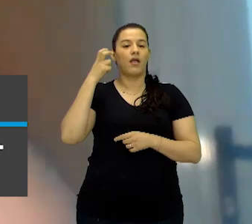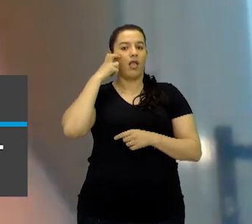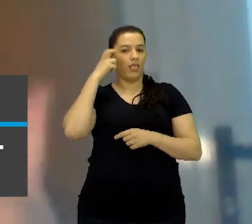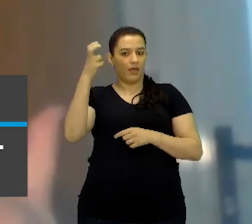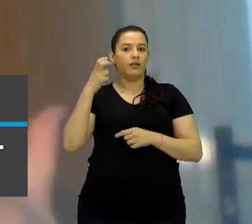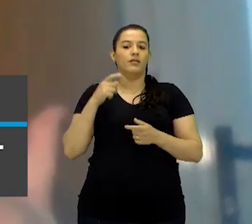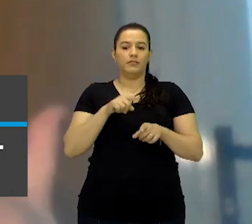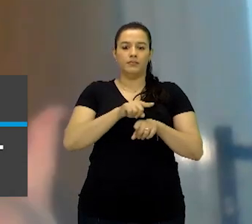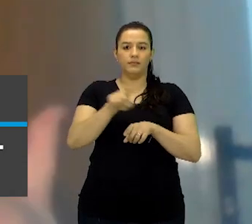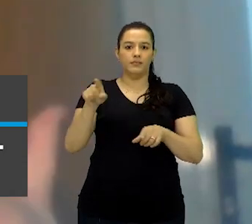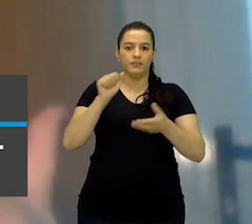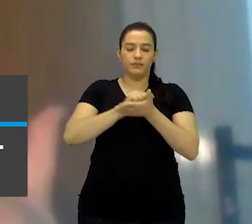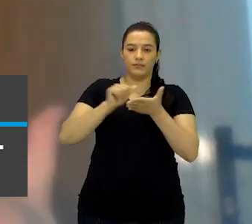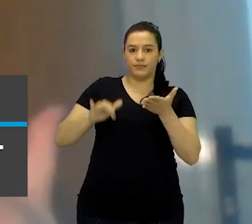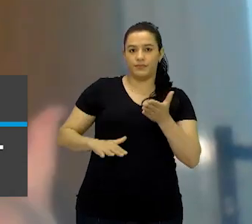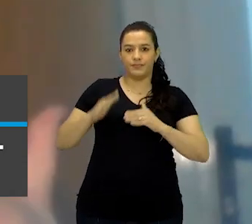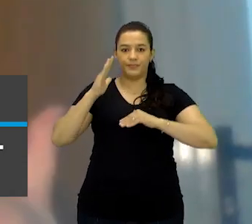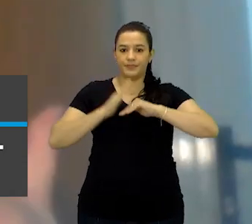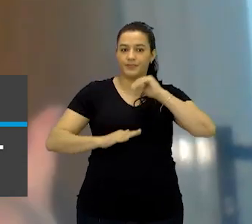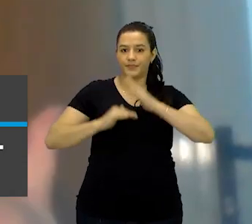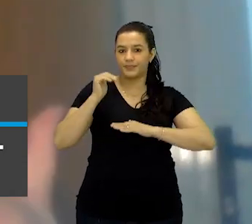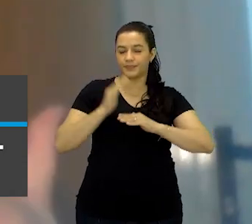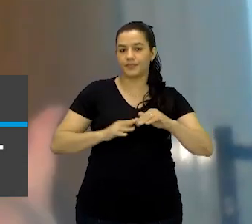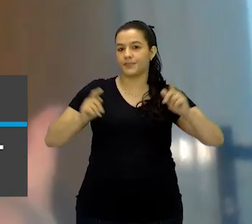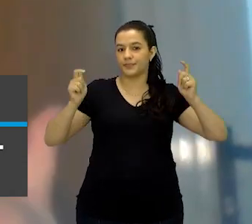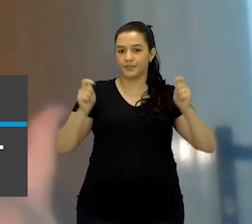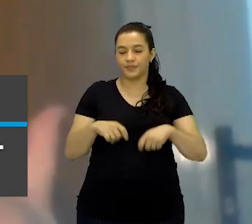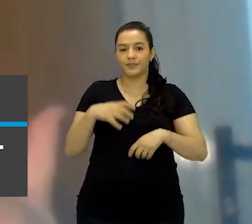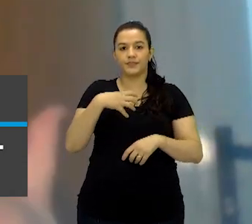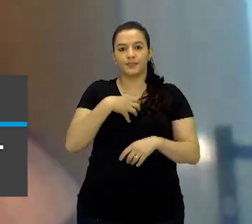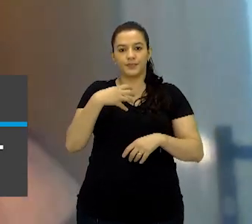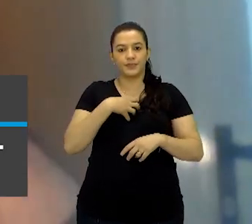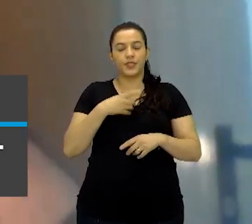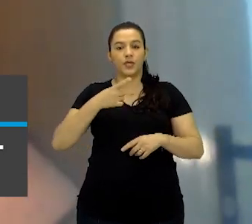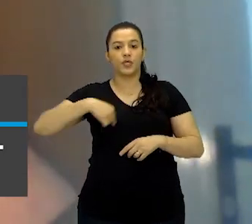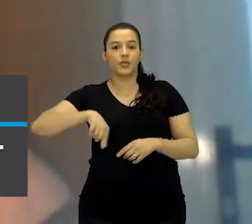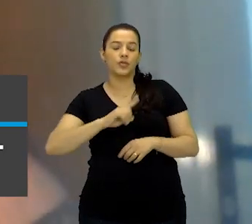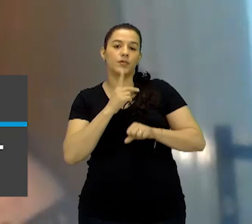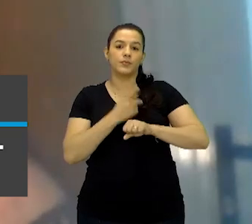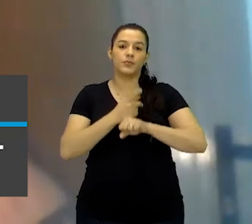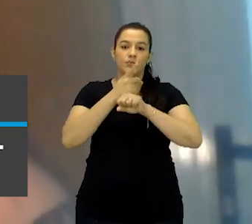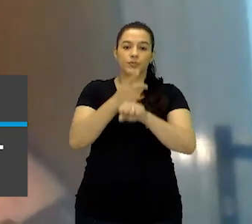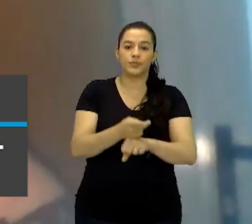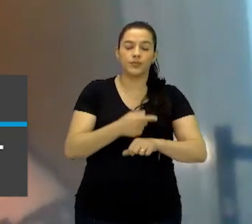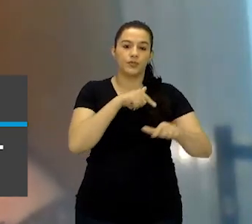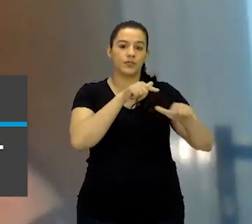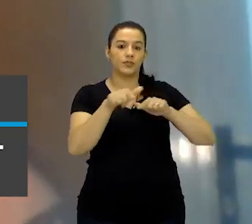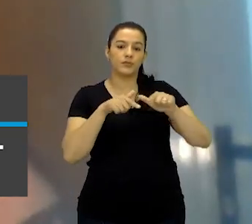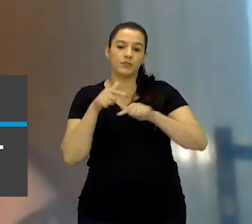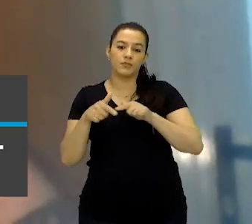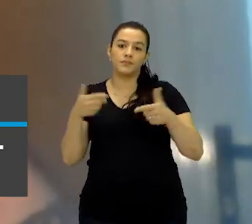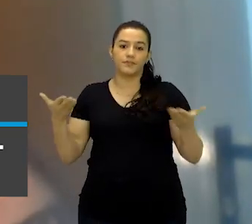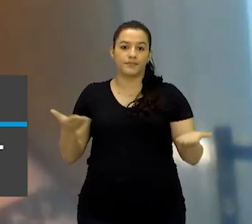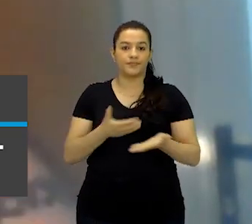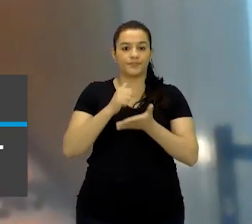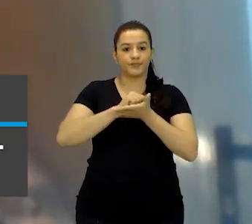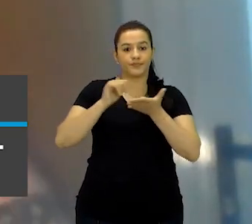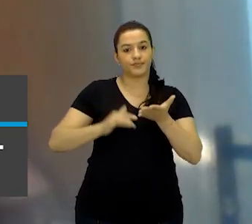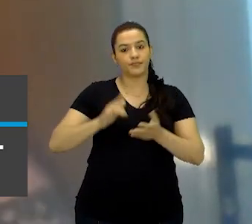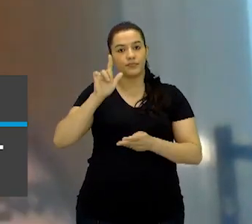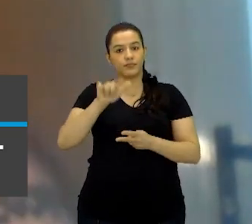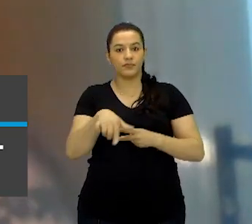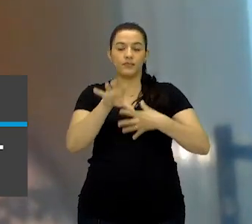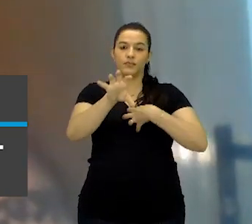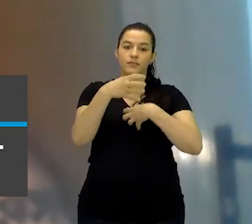A habilidade, a competência socioemocional que a gente buscou trabalhar, então, nessa dinâmica, foi a da empatia. E